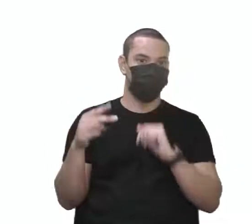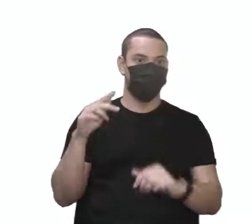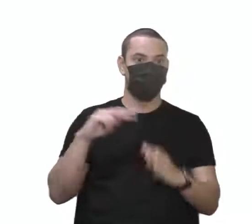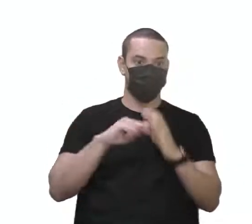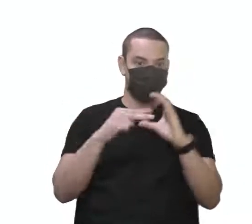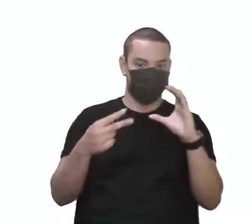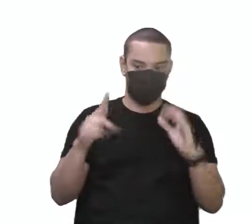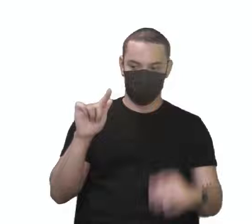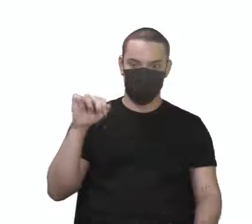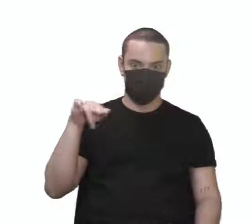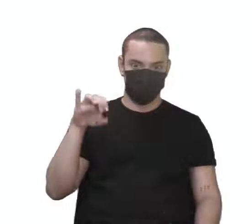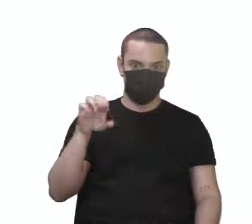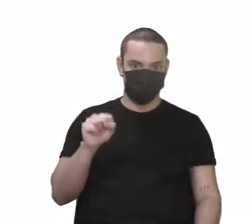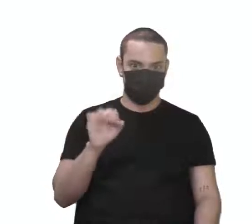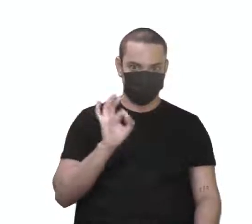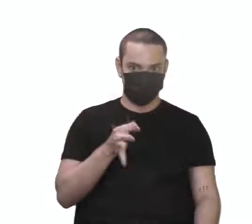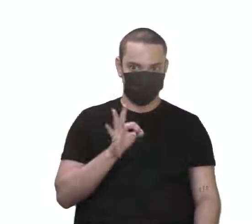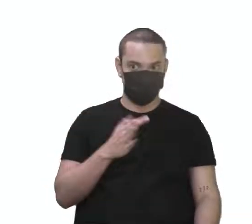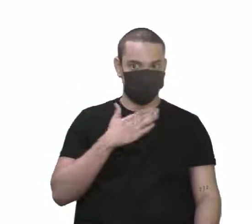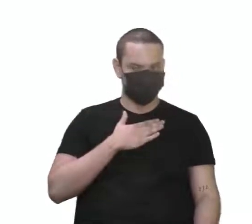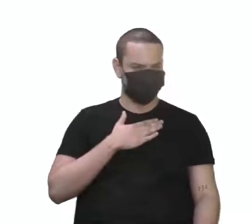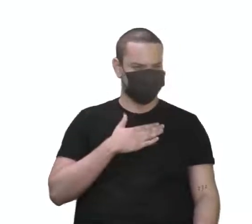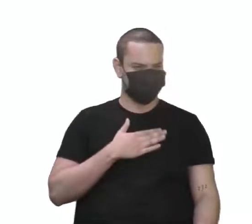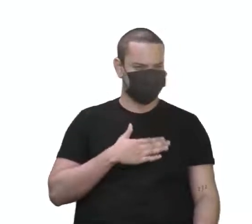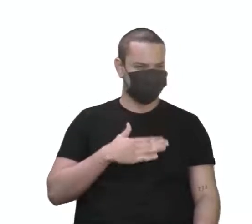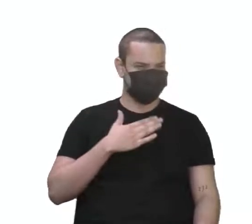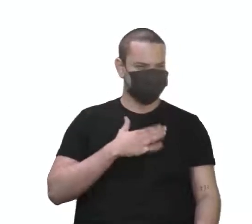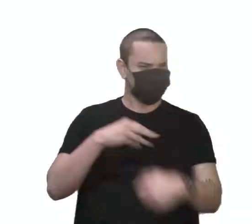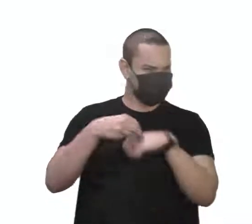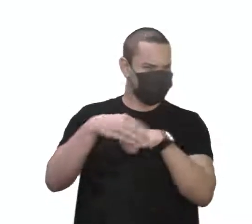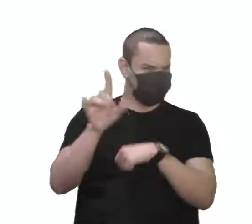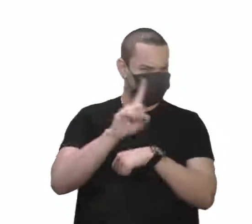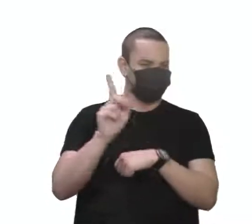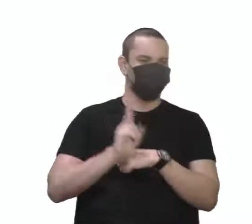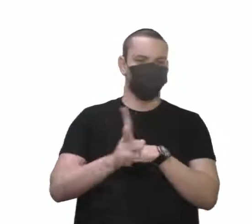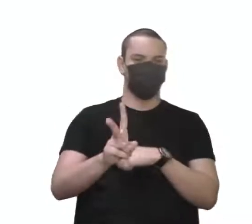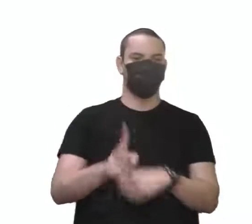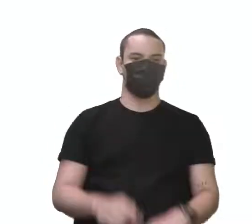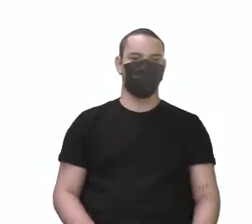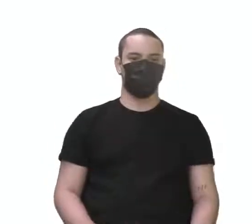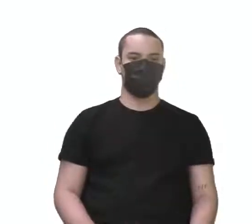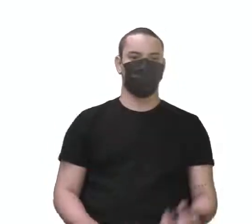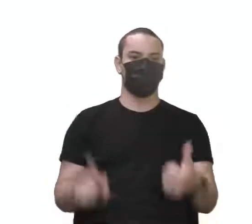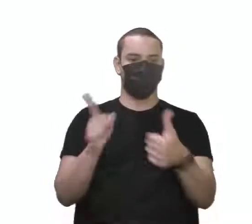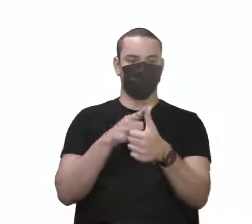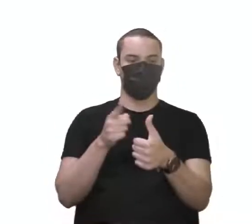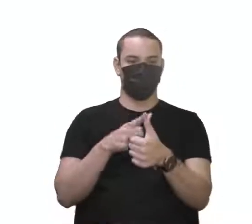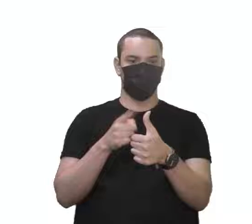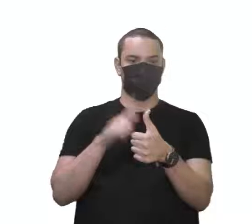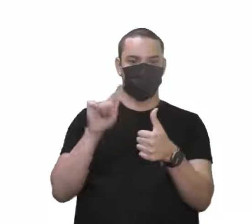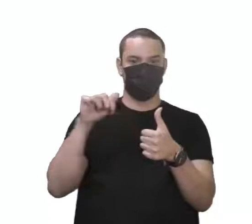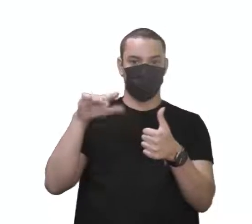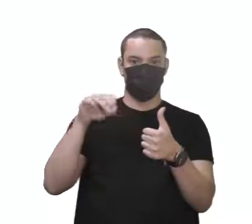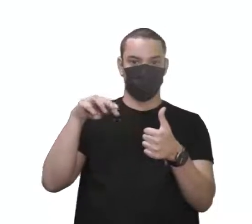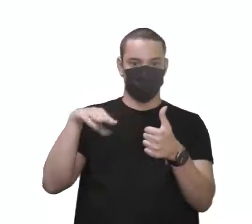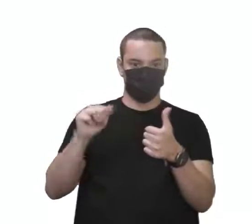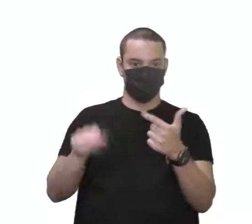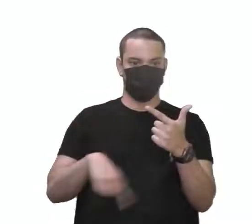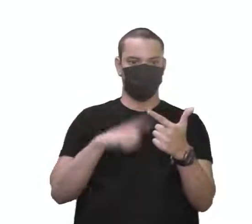genes, tá bom? Mas a gente faz de conta que eu não te contei, vamos embora. Letra A,